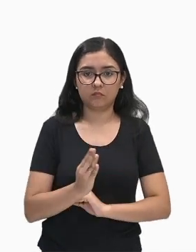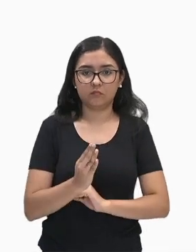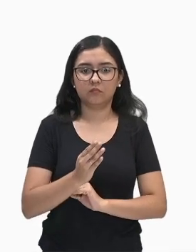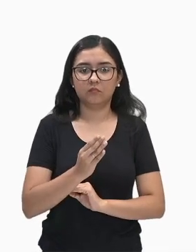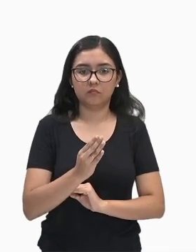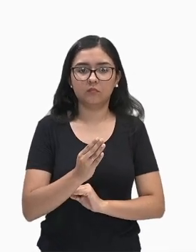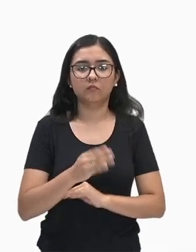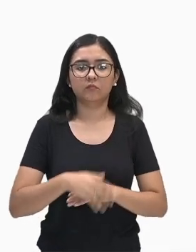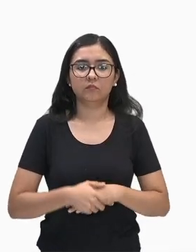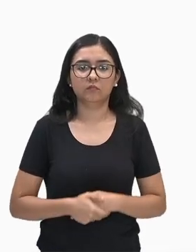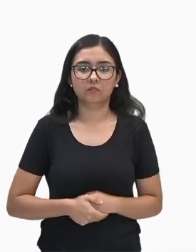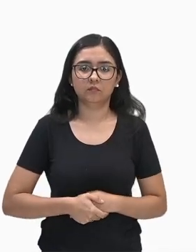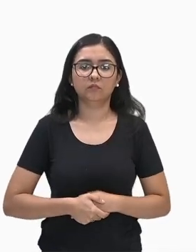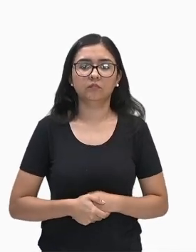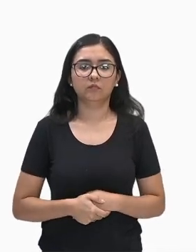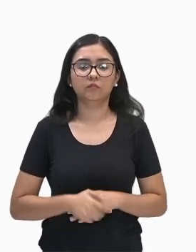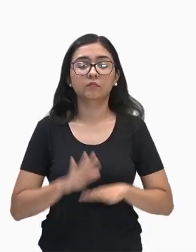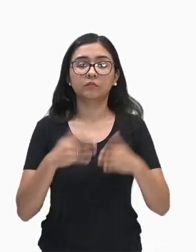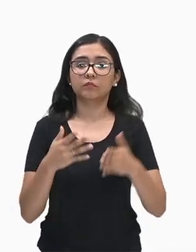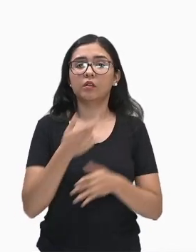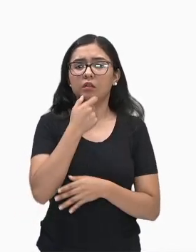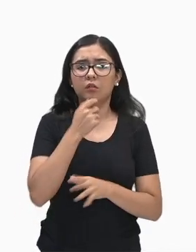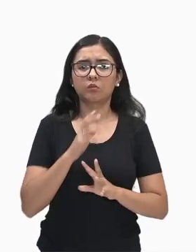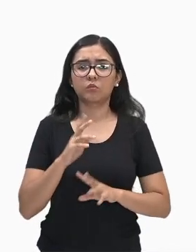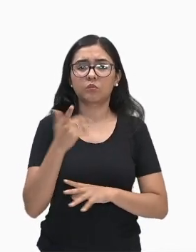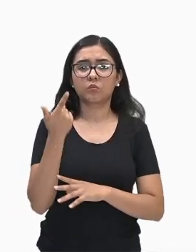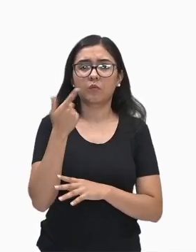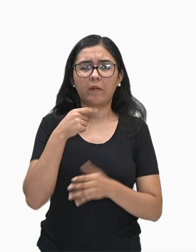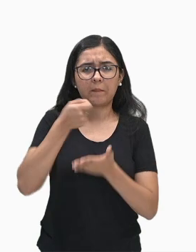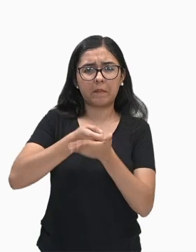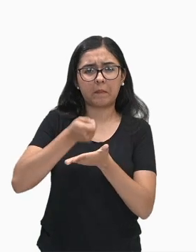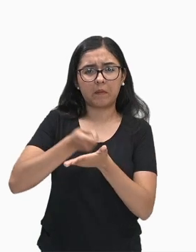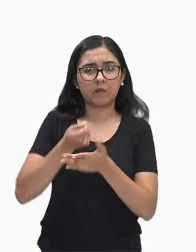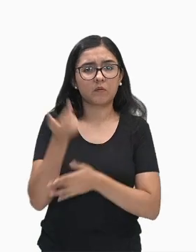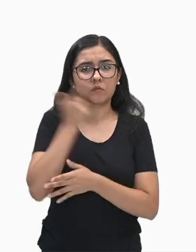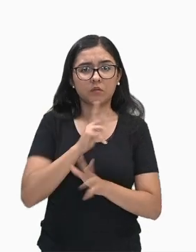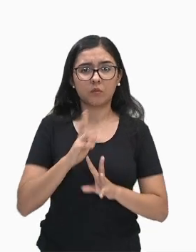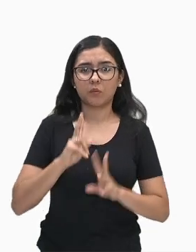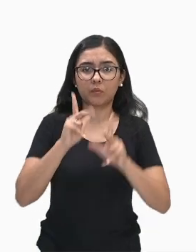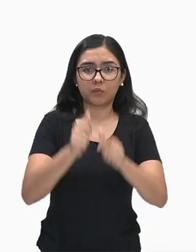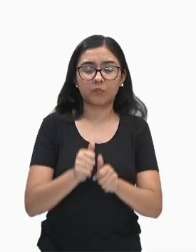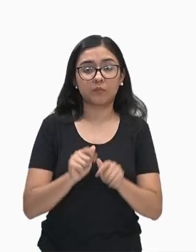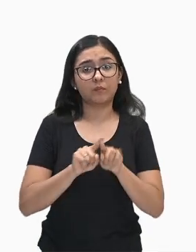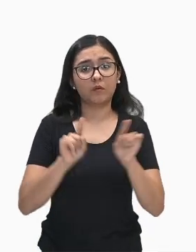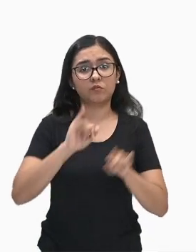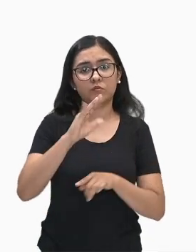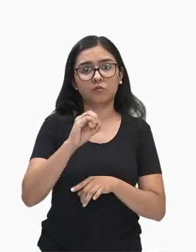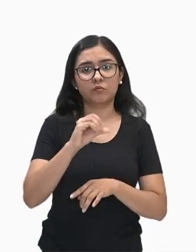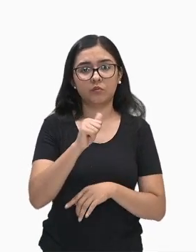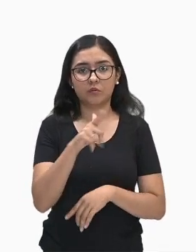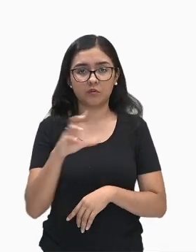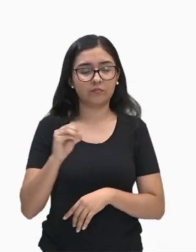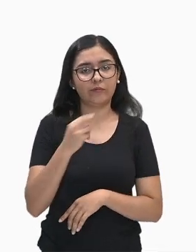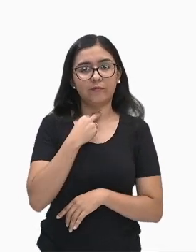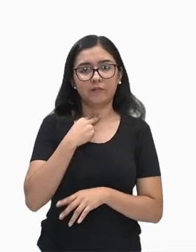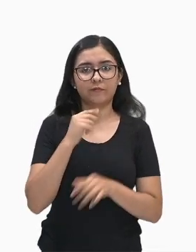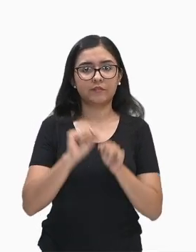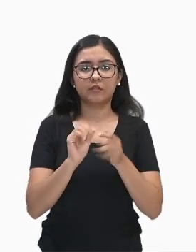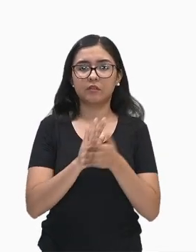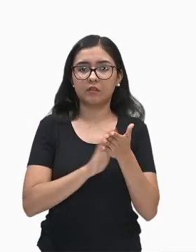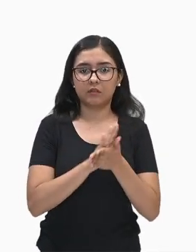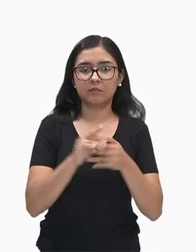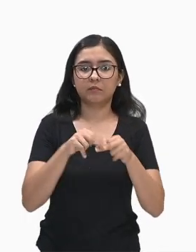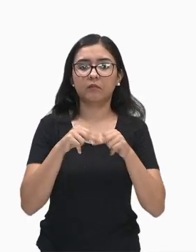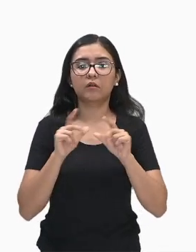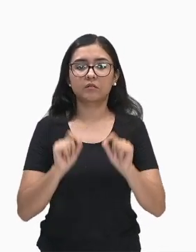da pressão, conseguiu tudo que queria, enquanto Dom João nada podia fazer, pois a manutenção